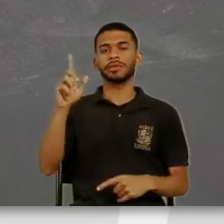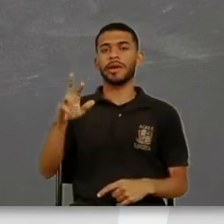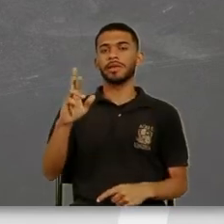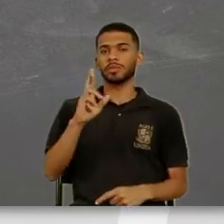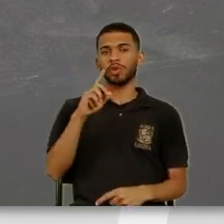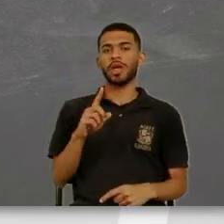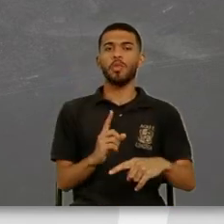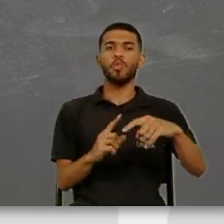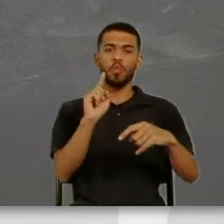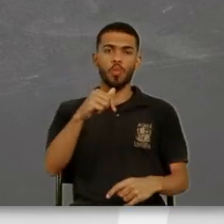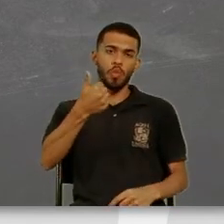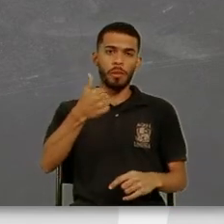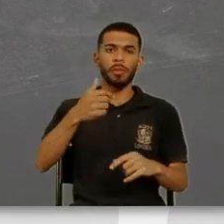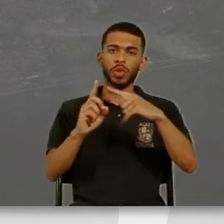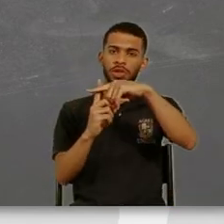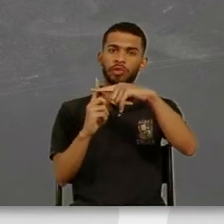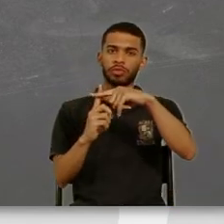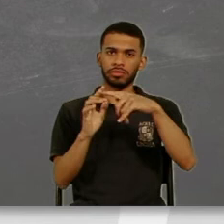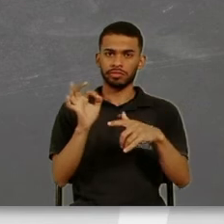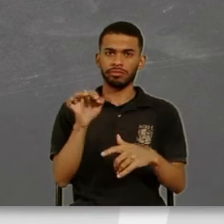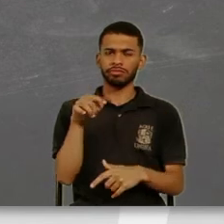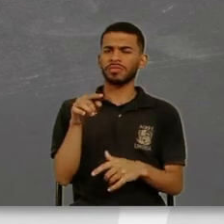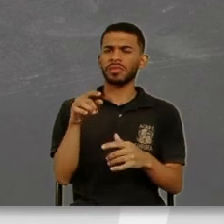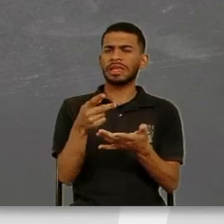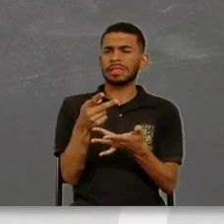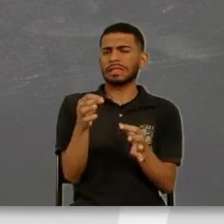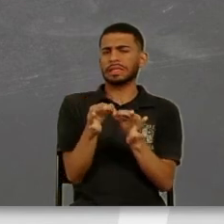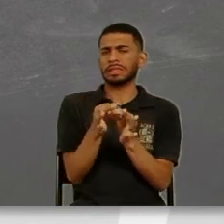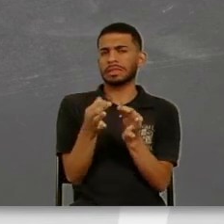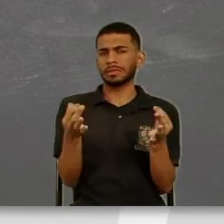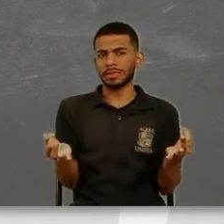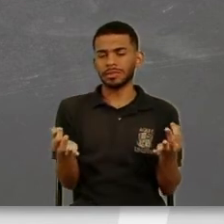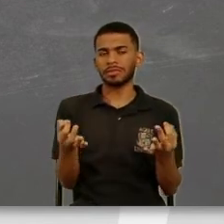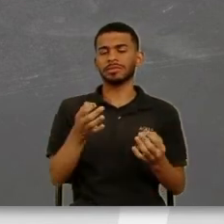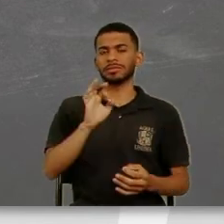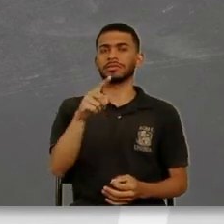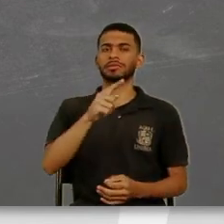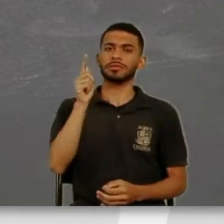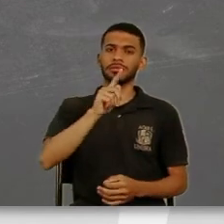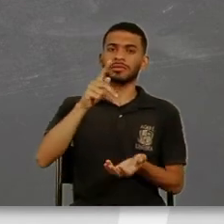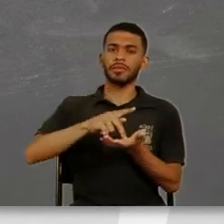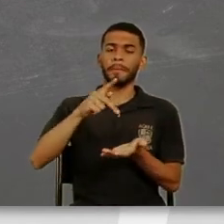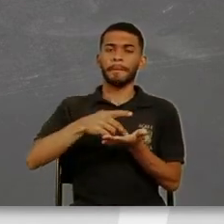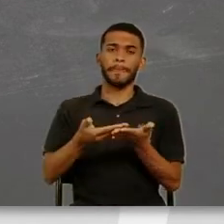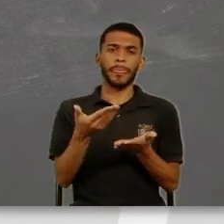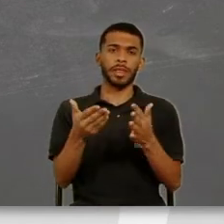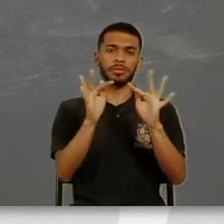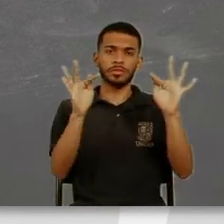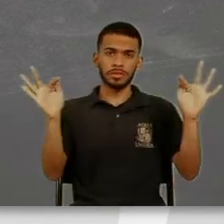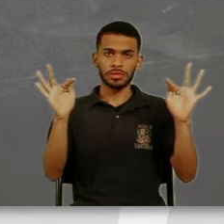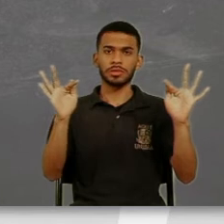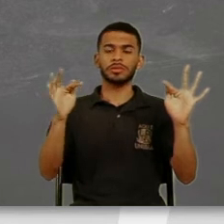1 positivo. É isso que acontece, é bem simples, tá? Quando você consegue trabalhar com